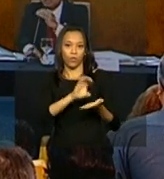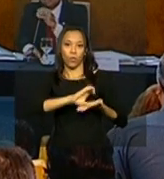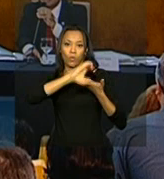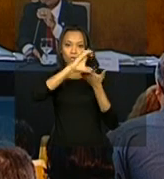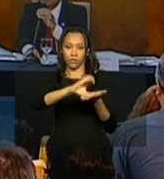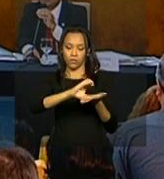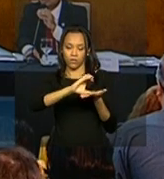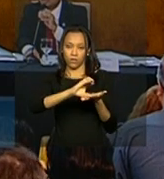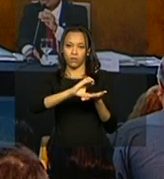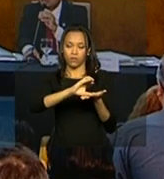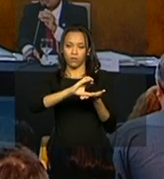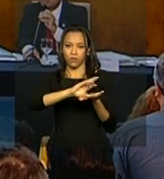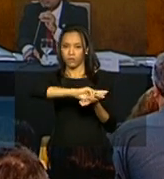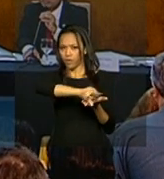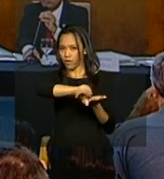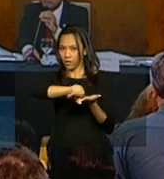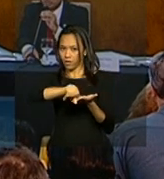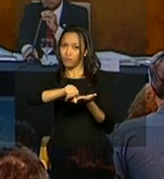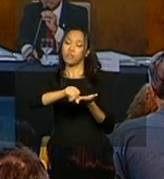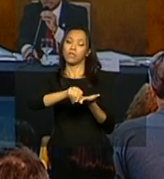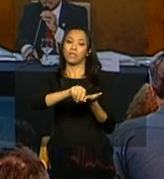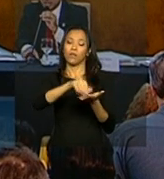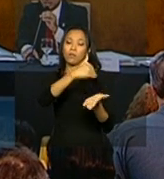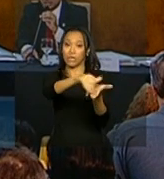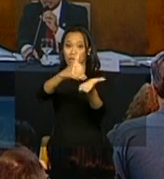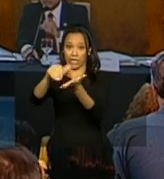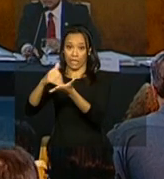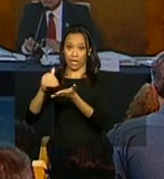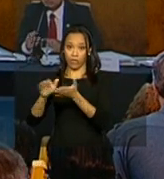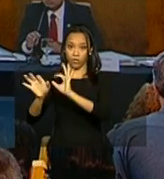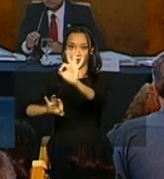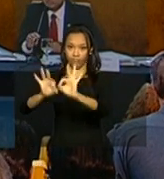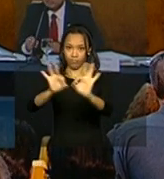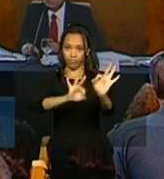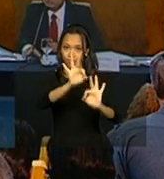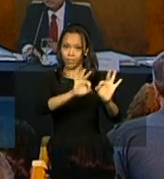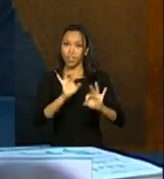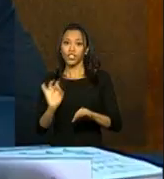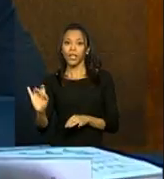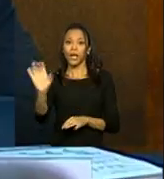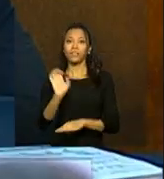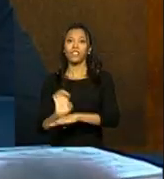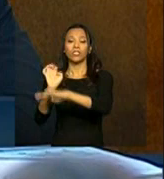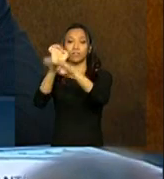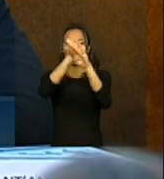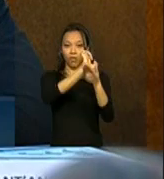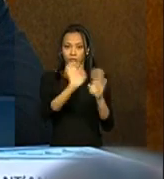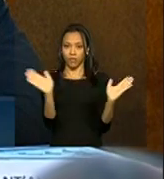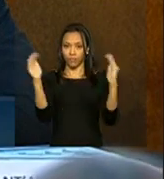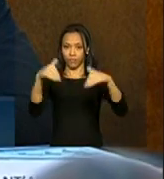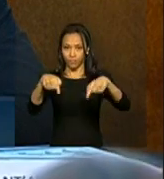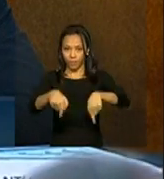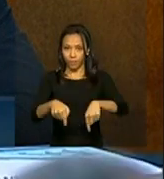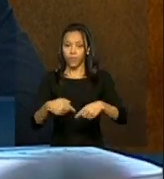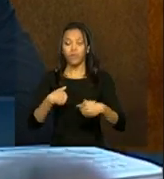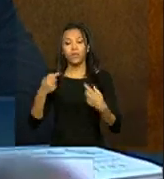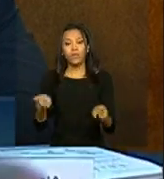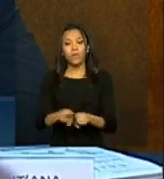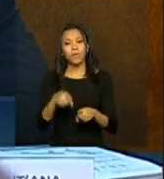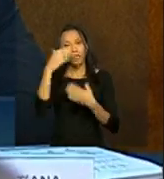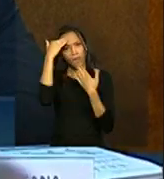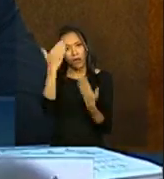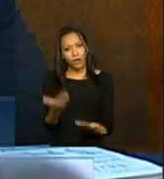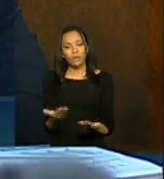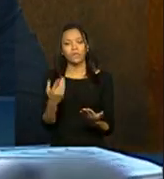representantes, né, dos secretários de planejamento eh dos estados. Queria agradecer a presença da